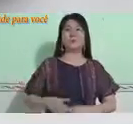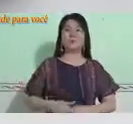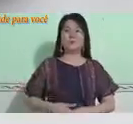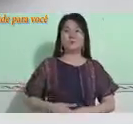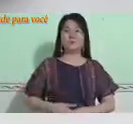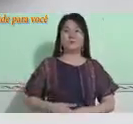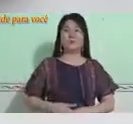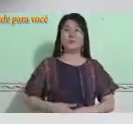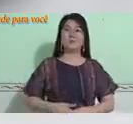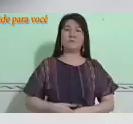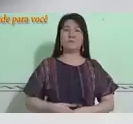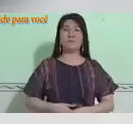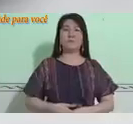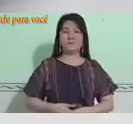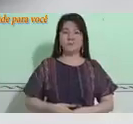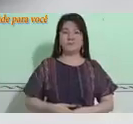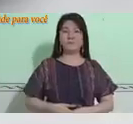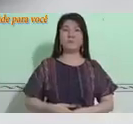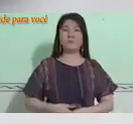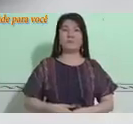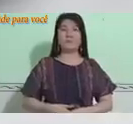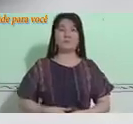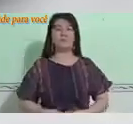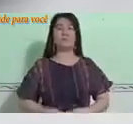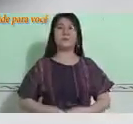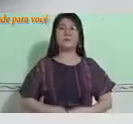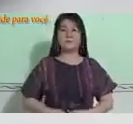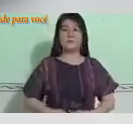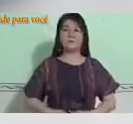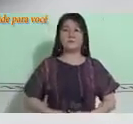podendo levar a uma infecção e causa febre e arrepios.